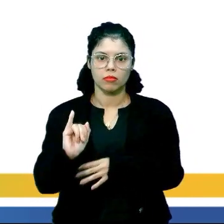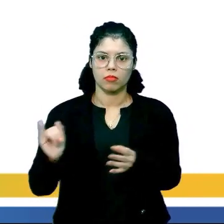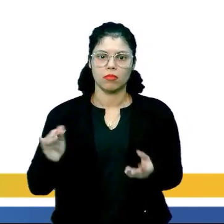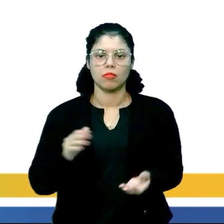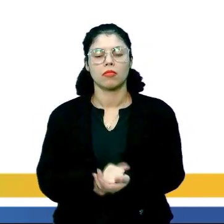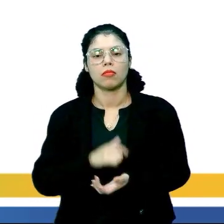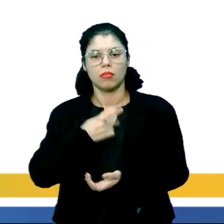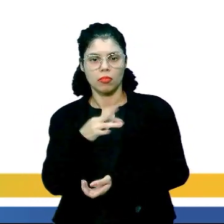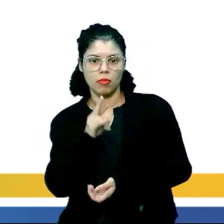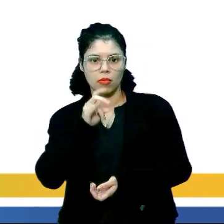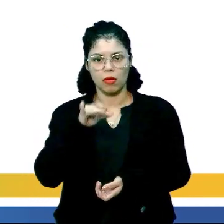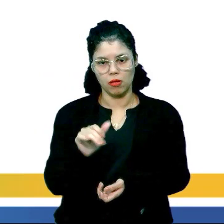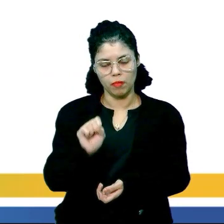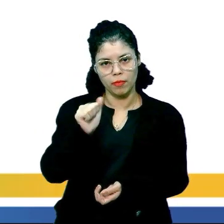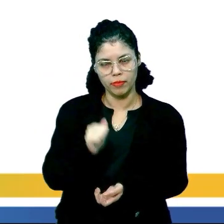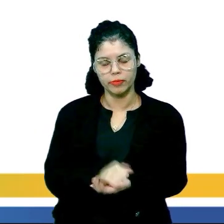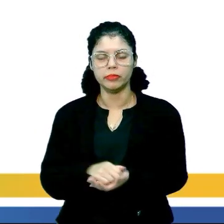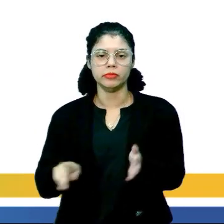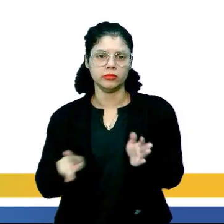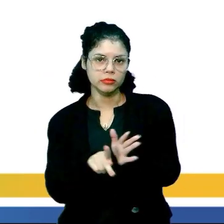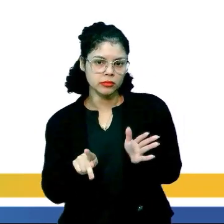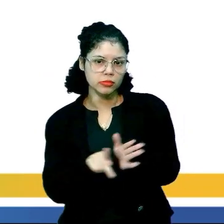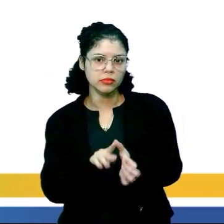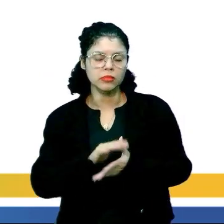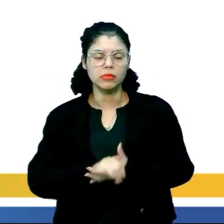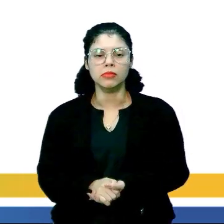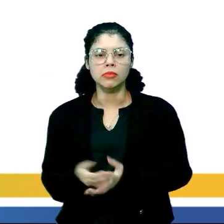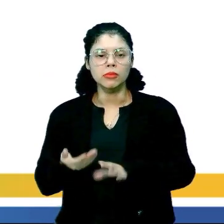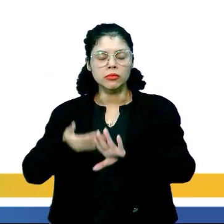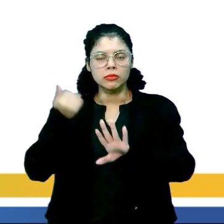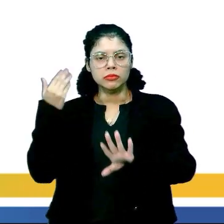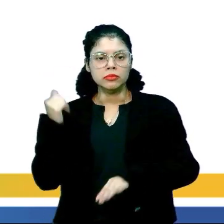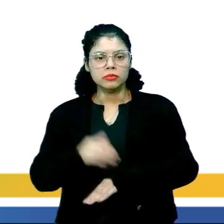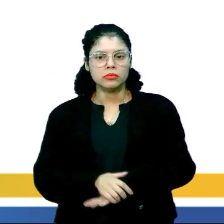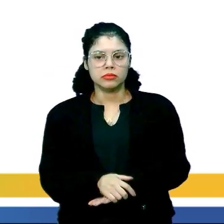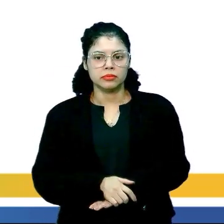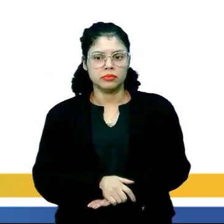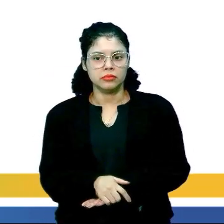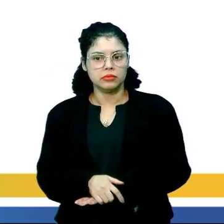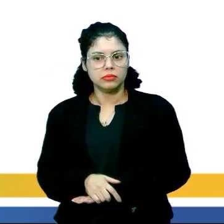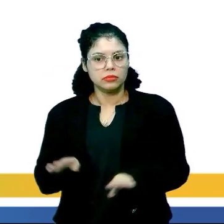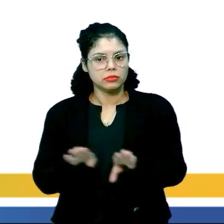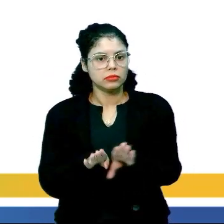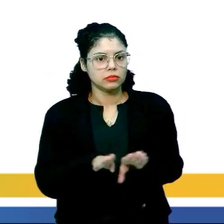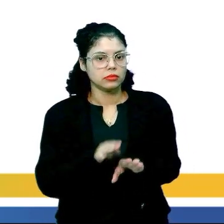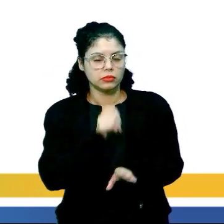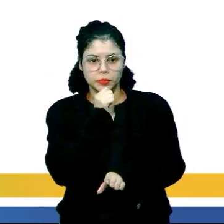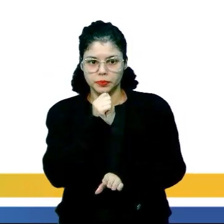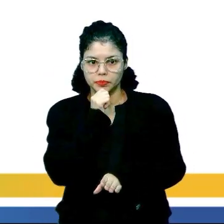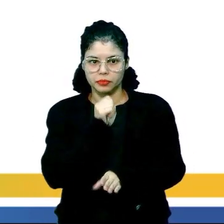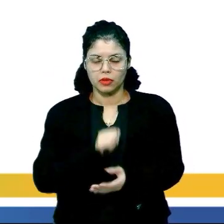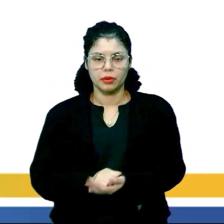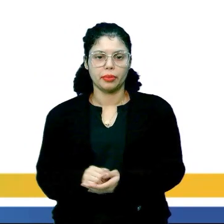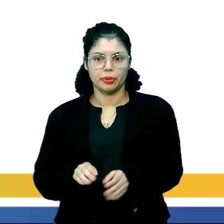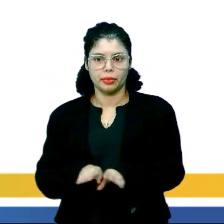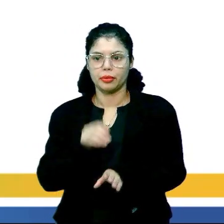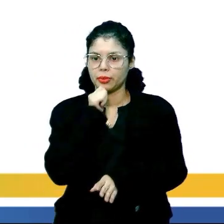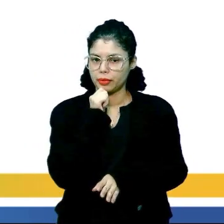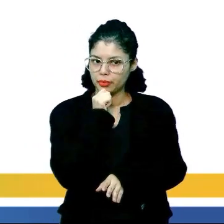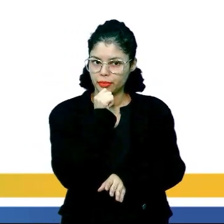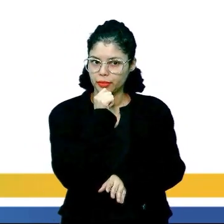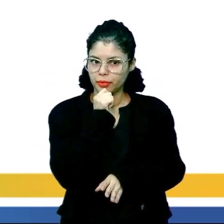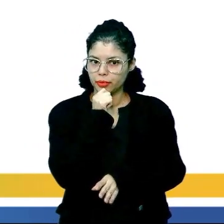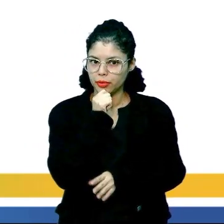para encabeçar os ideais pacifistas da época. Um conjunto de manifestações surge